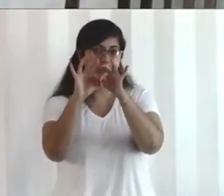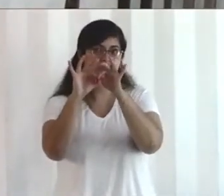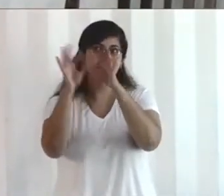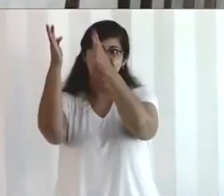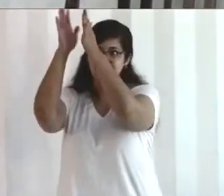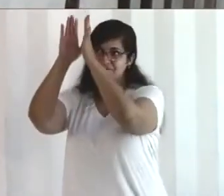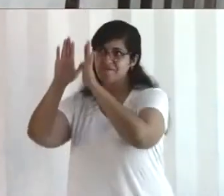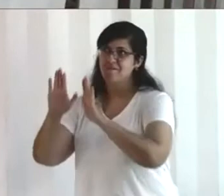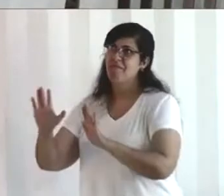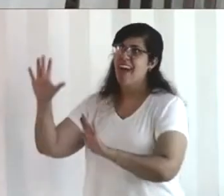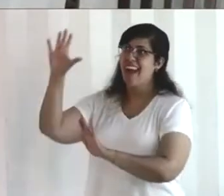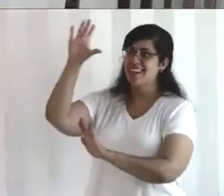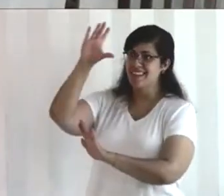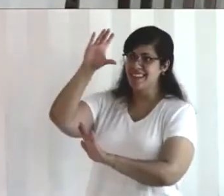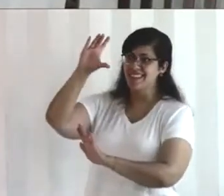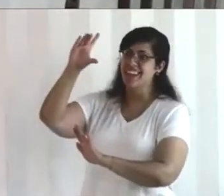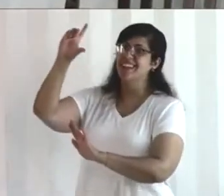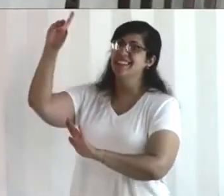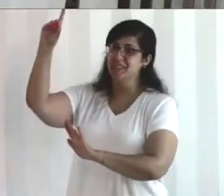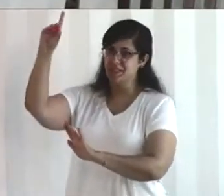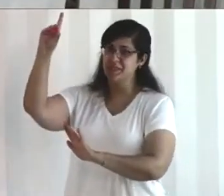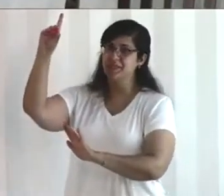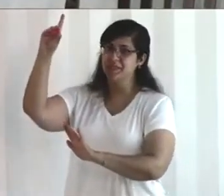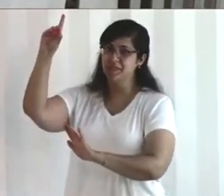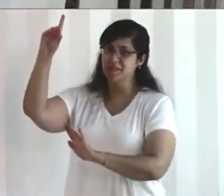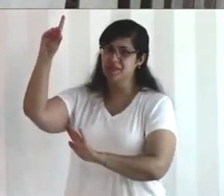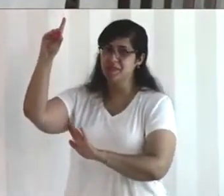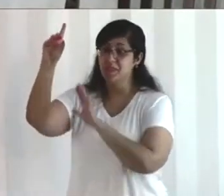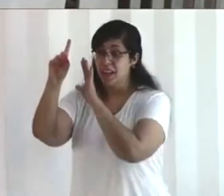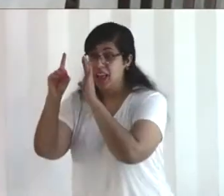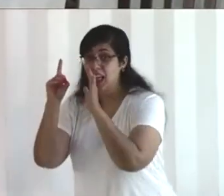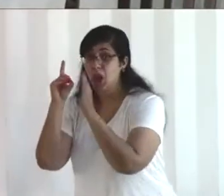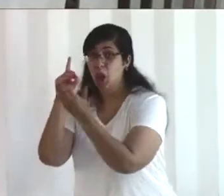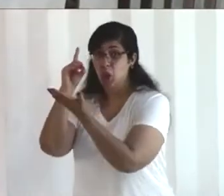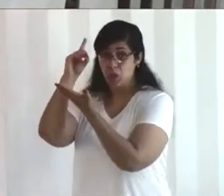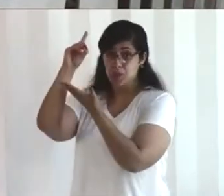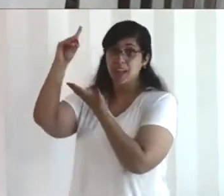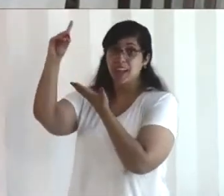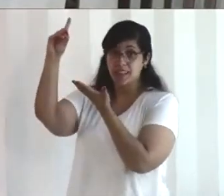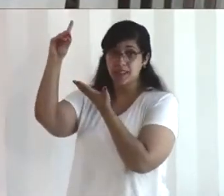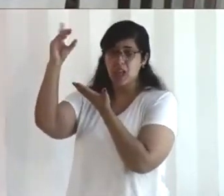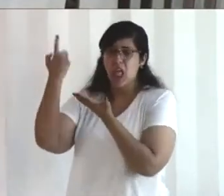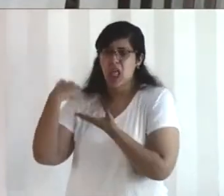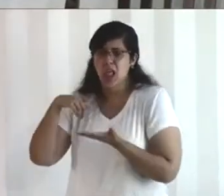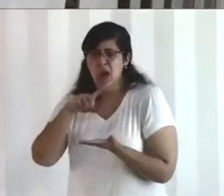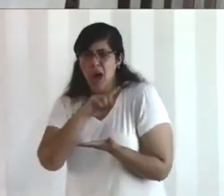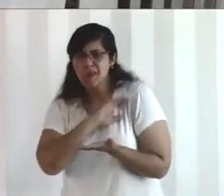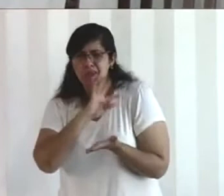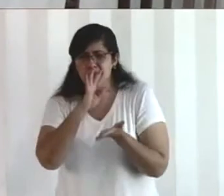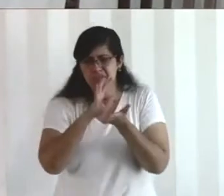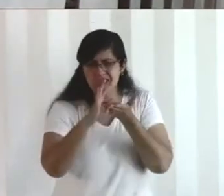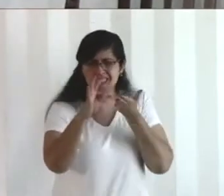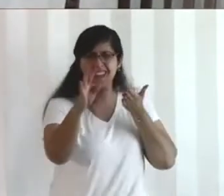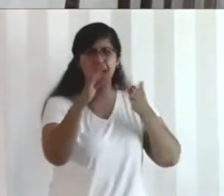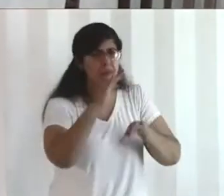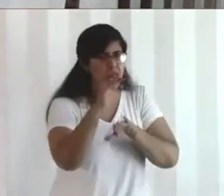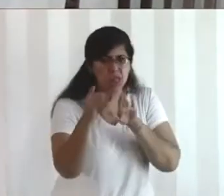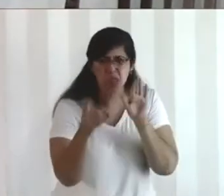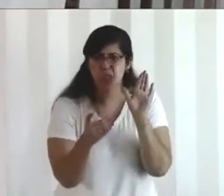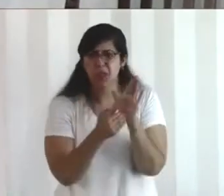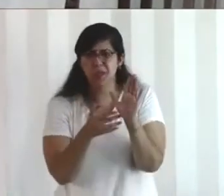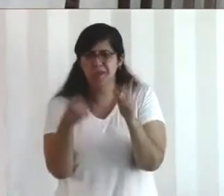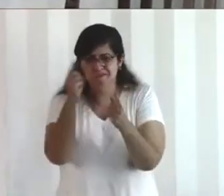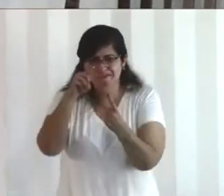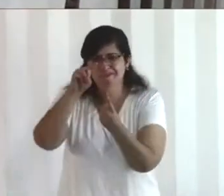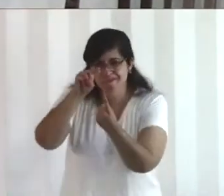culto teorreferente, numa liturgia temática, em que a pregação, o tema da pregação norteia todas as partes do